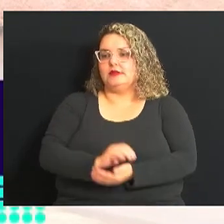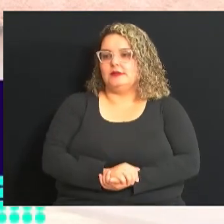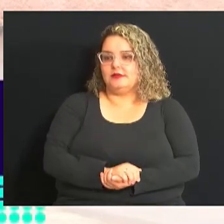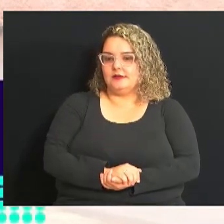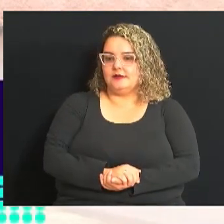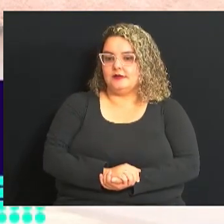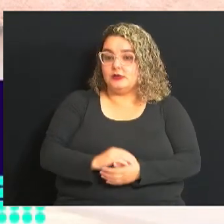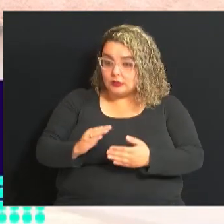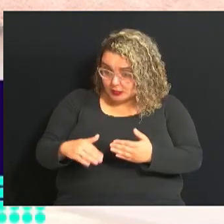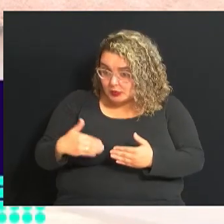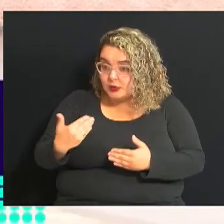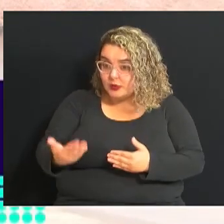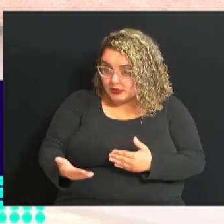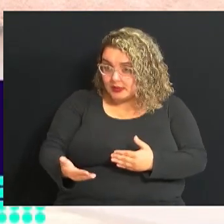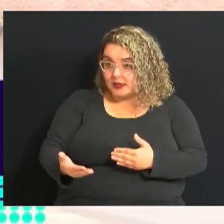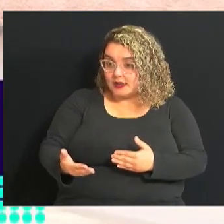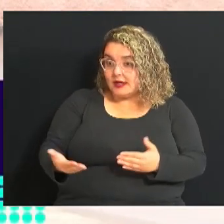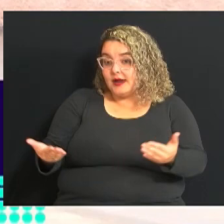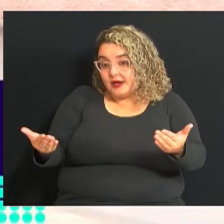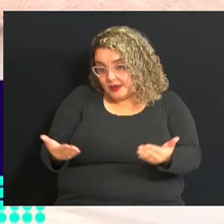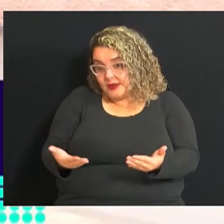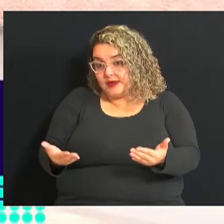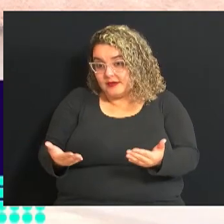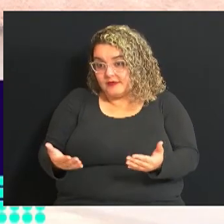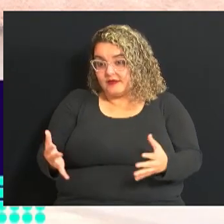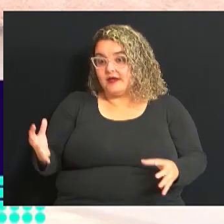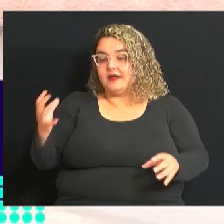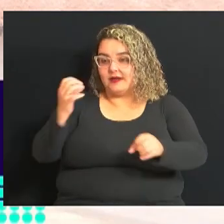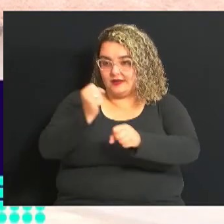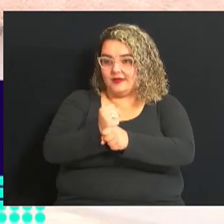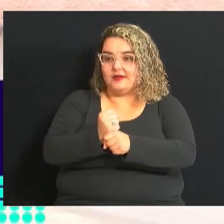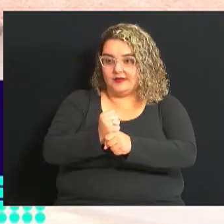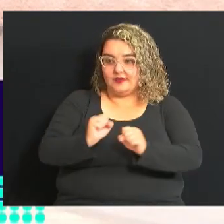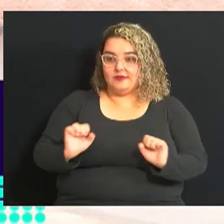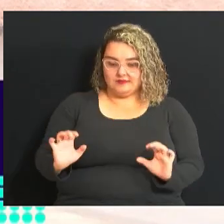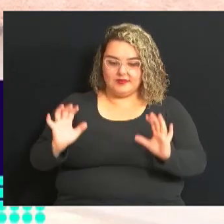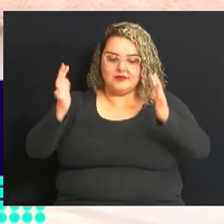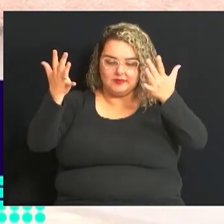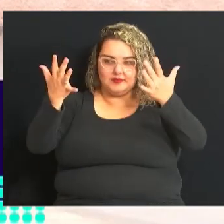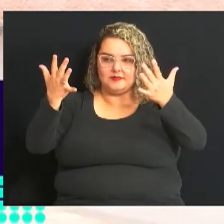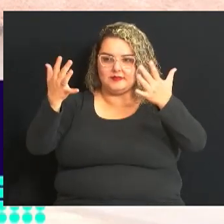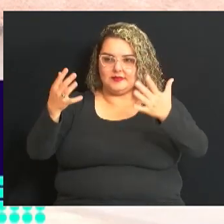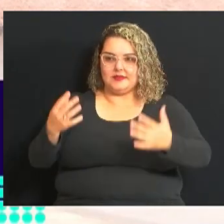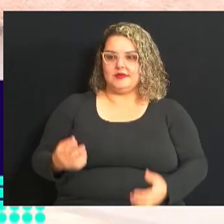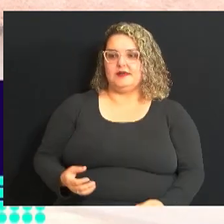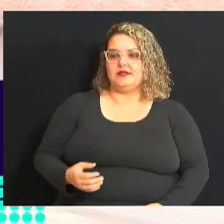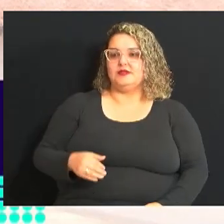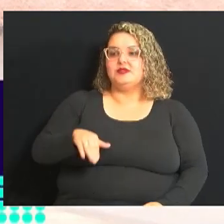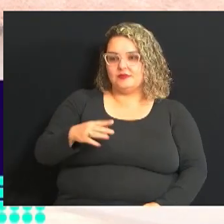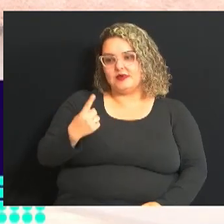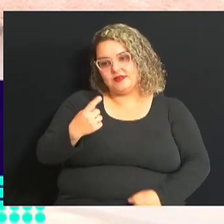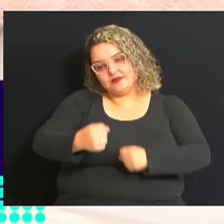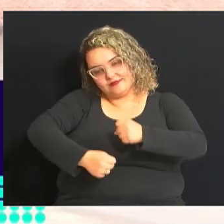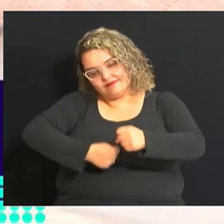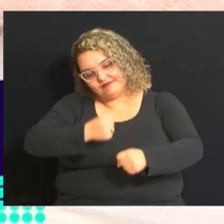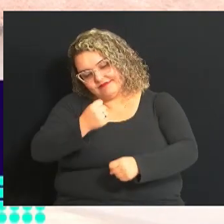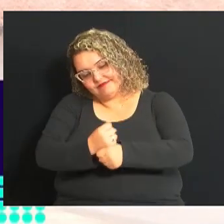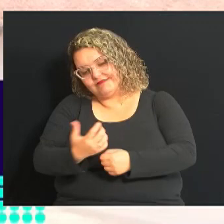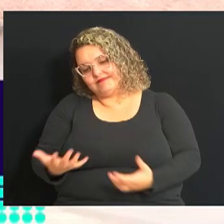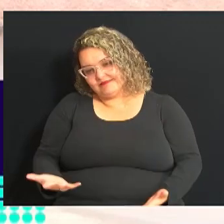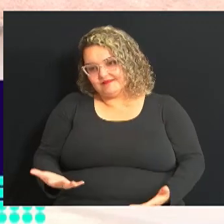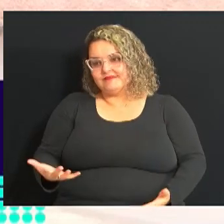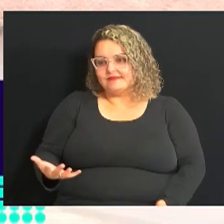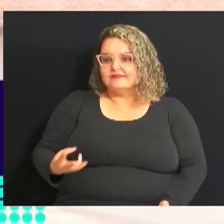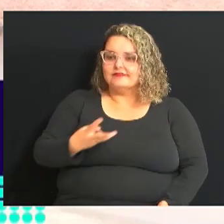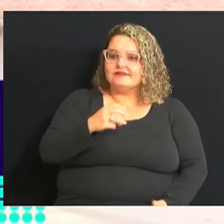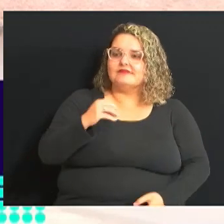próximo passo do Contágio vem agora. A gente vai completar, né, estamos na comemoração de mais um aniversário do Grupo Contágio, desses 30